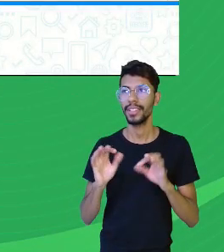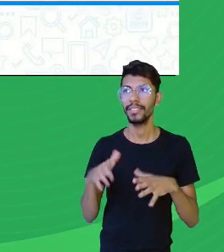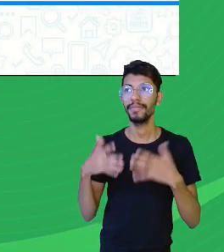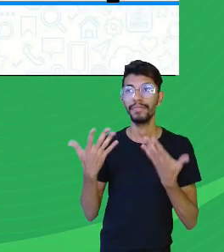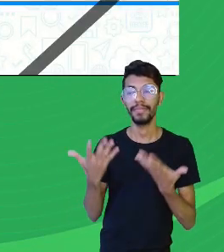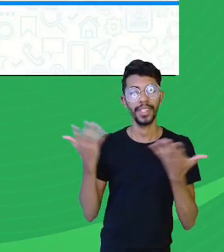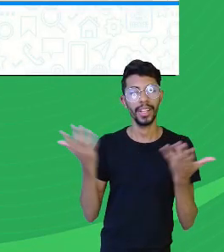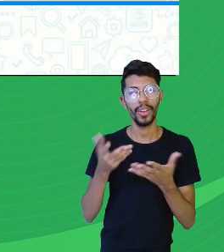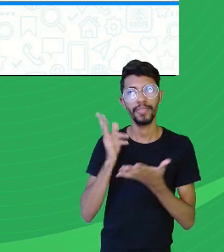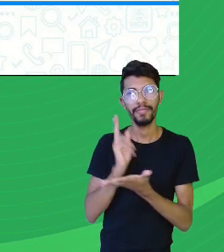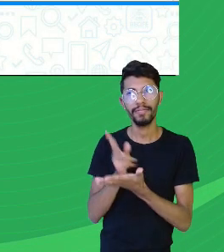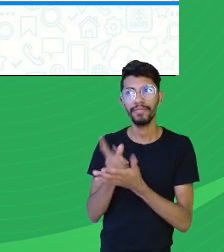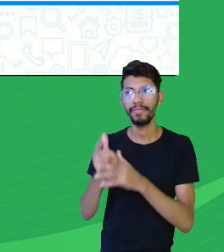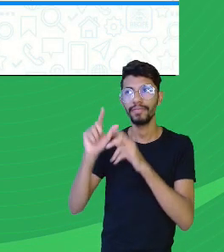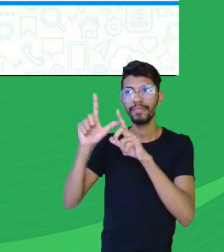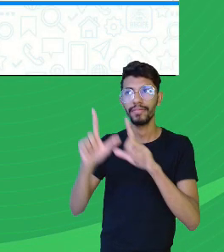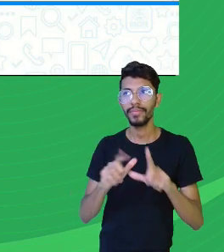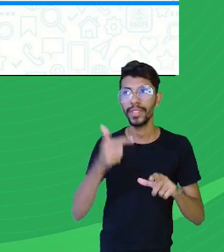próxima.